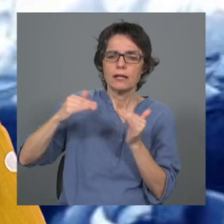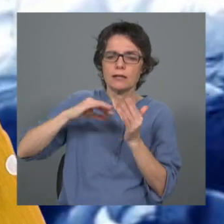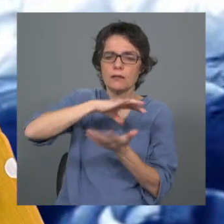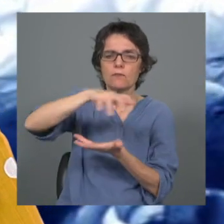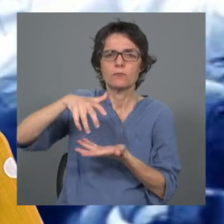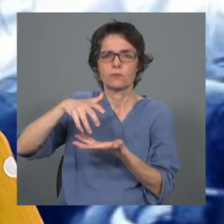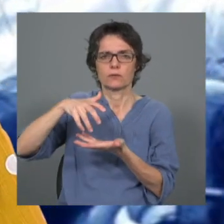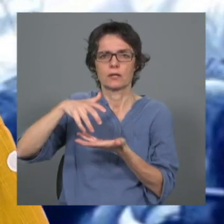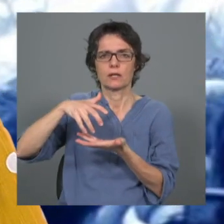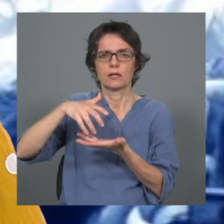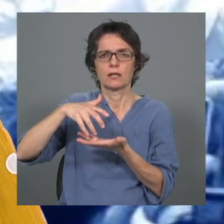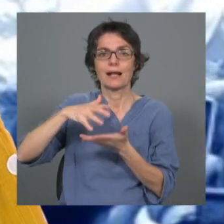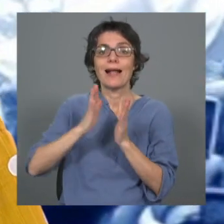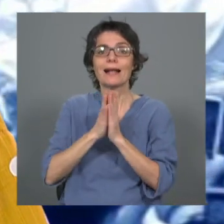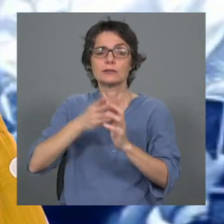chegar a mais gente. Então,